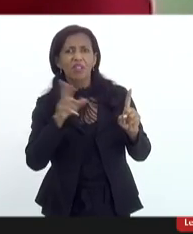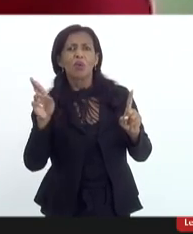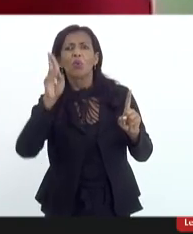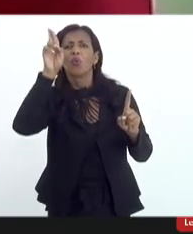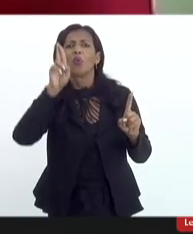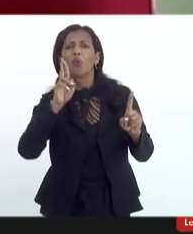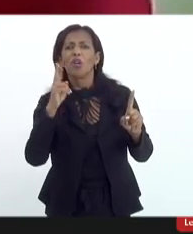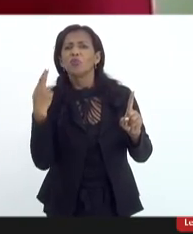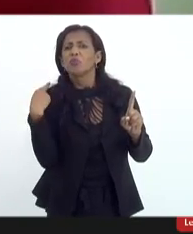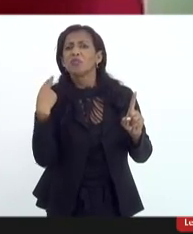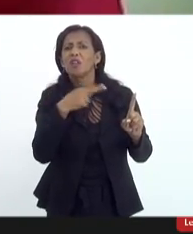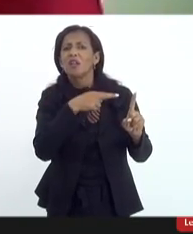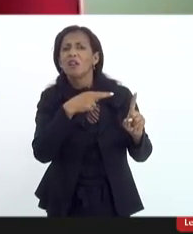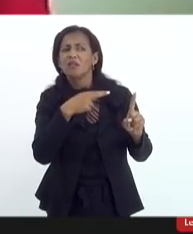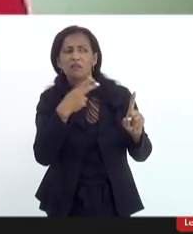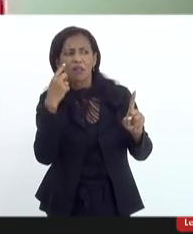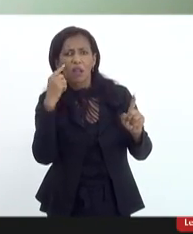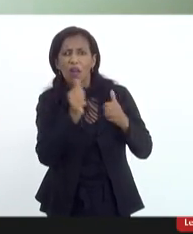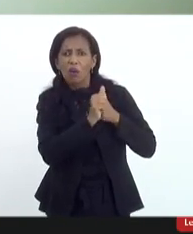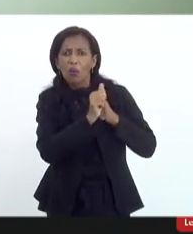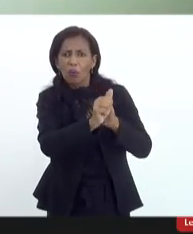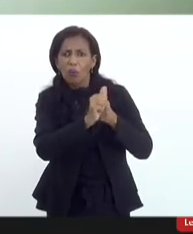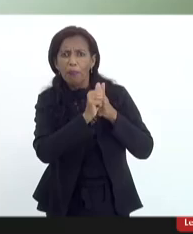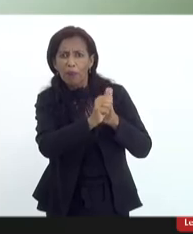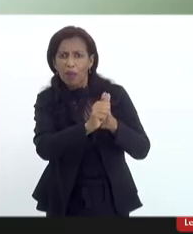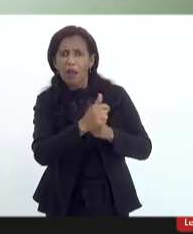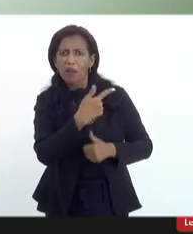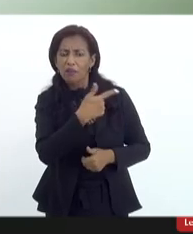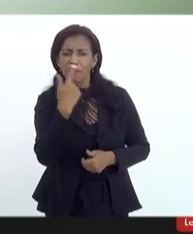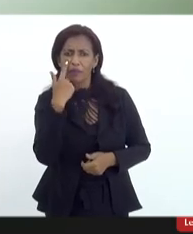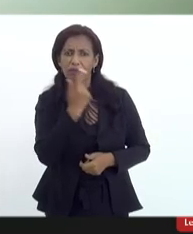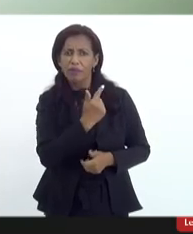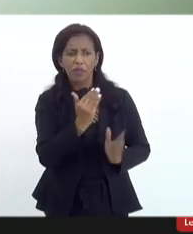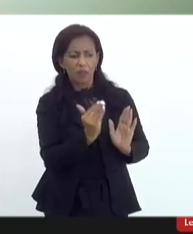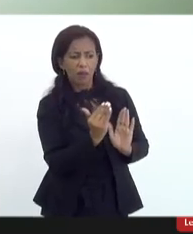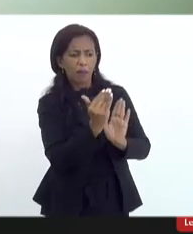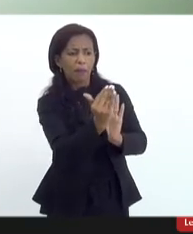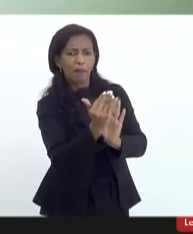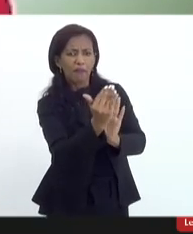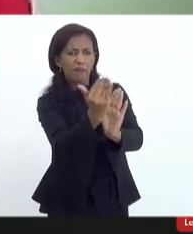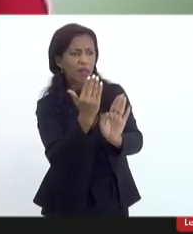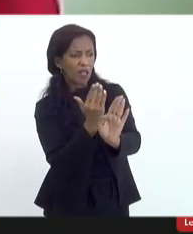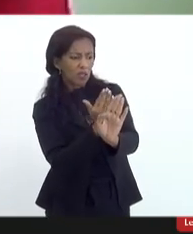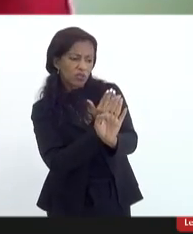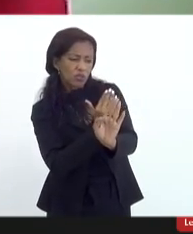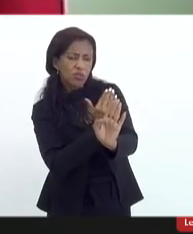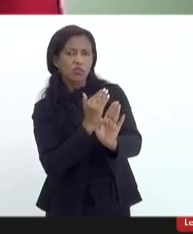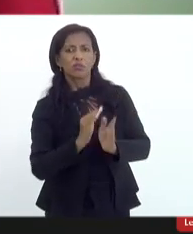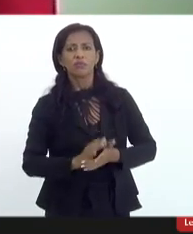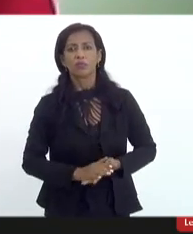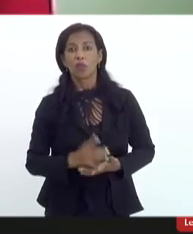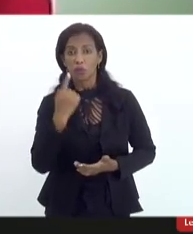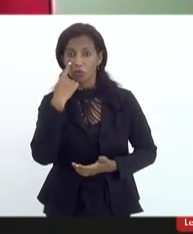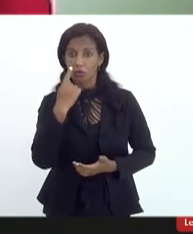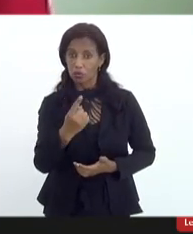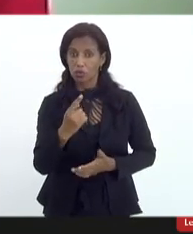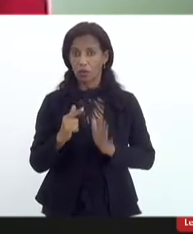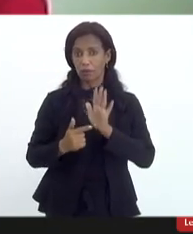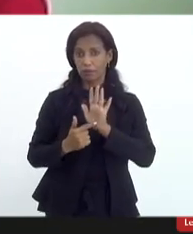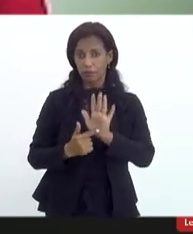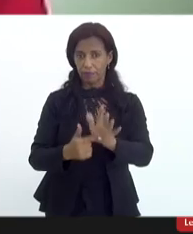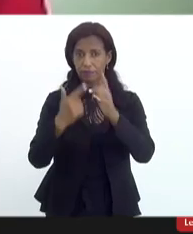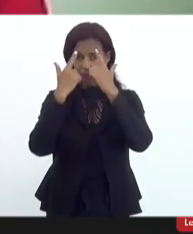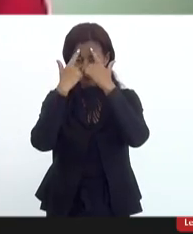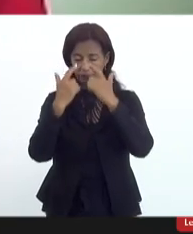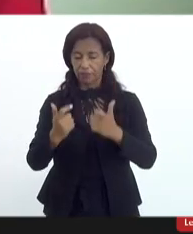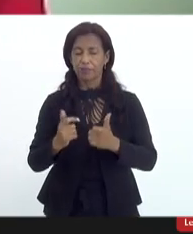responsáveis por essa decisão acompanharam a execução dessa decisão. Então, a gente, só para colocar isso, dessa